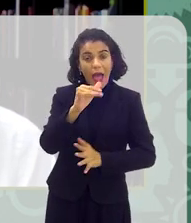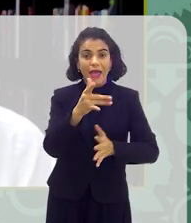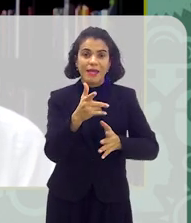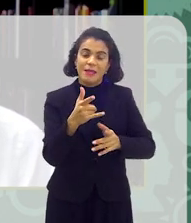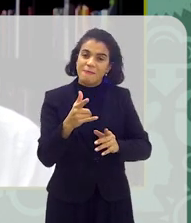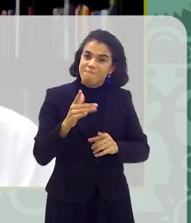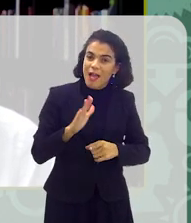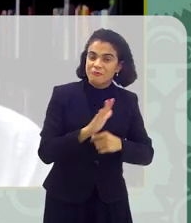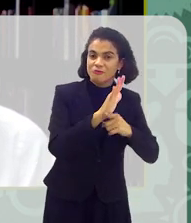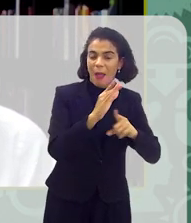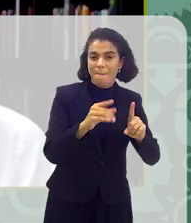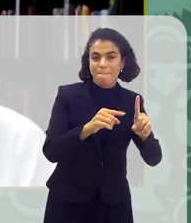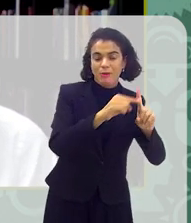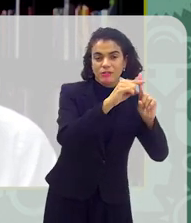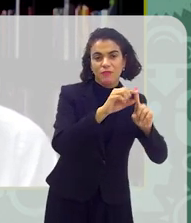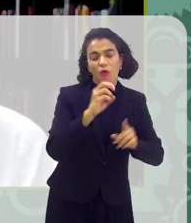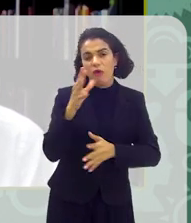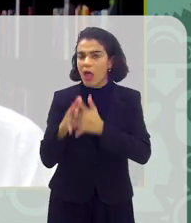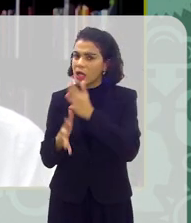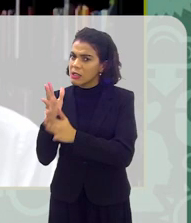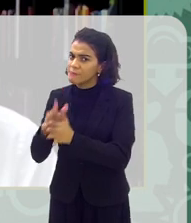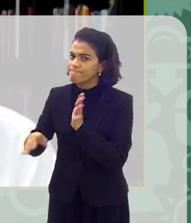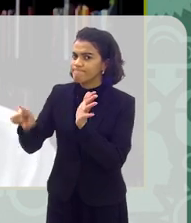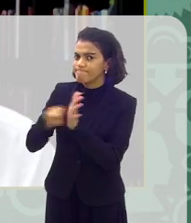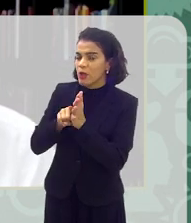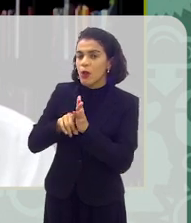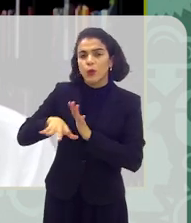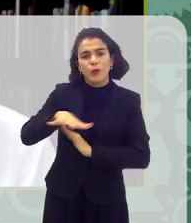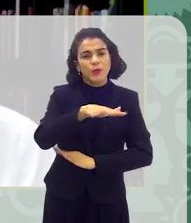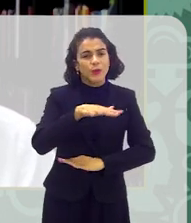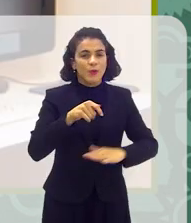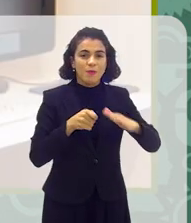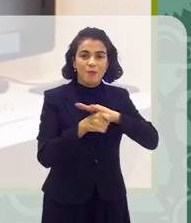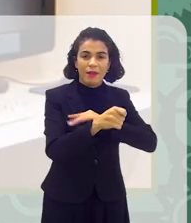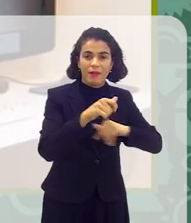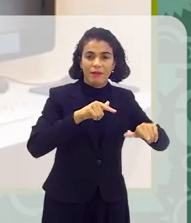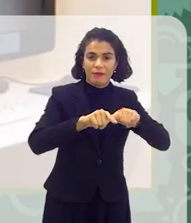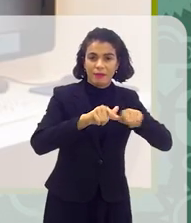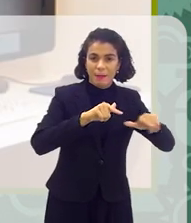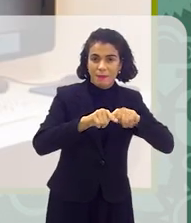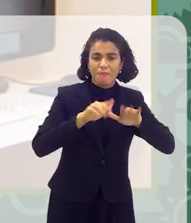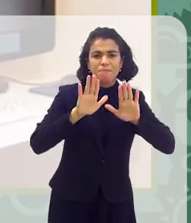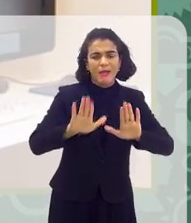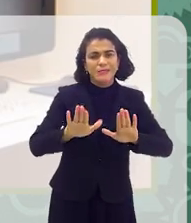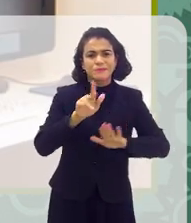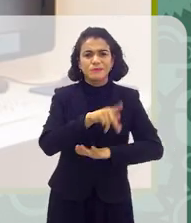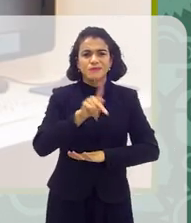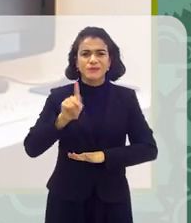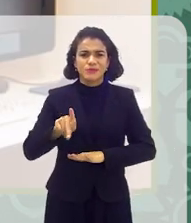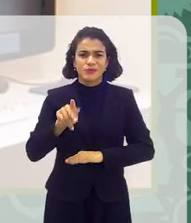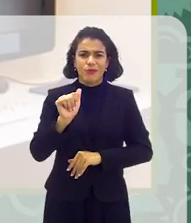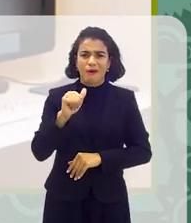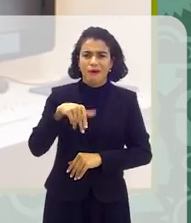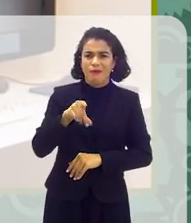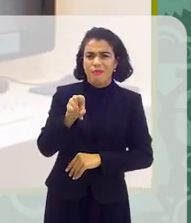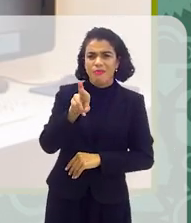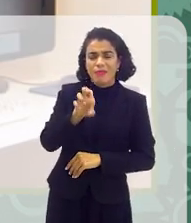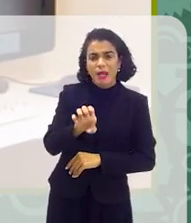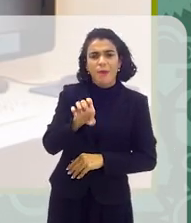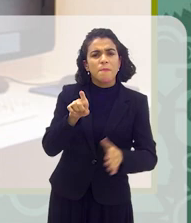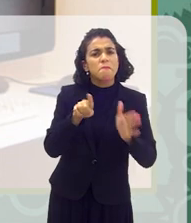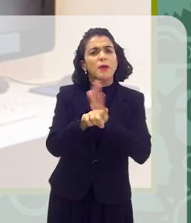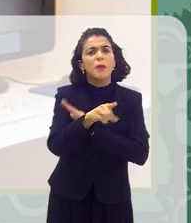impactar positivamente, negativamente esse ambiente do mercado de trabalho. Mas, professor André, eu pergunto ao